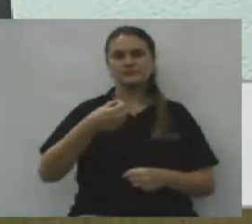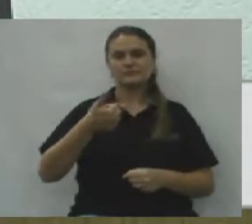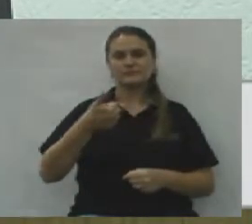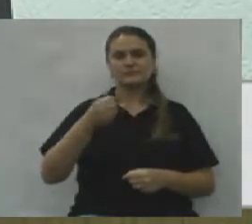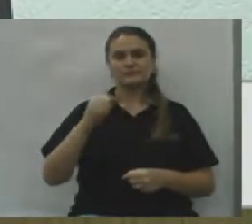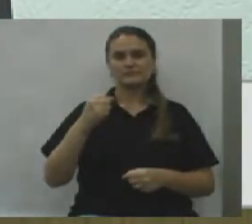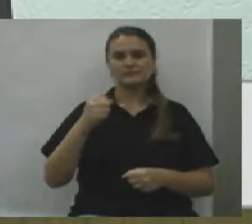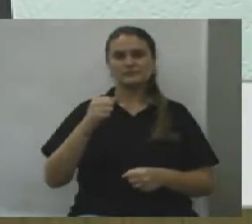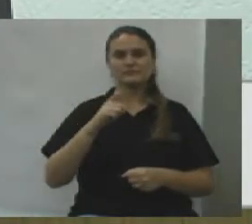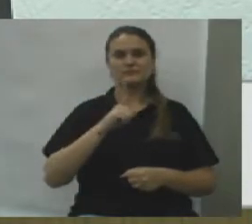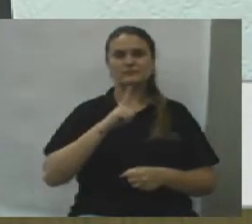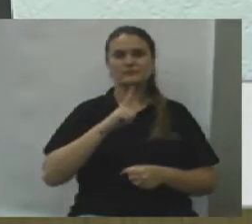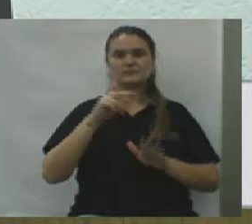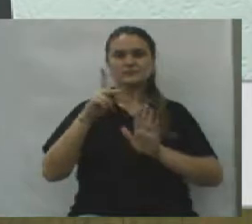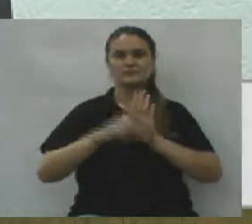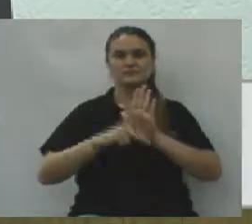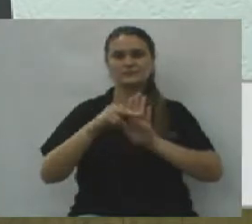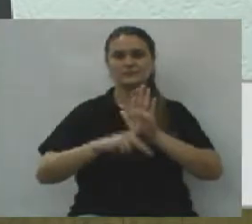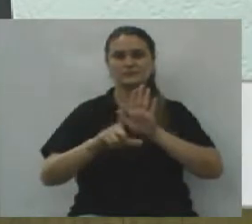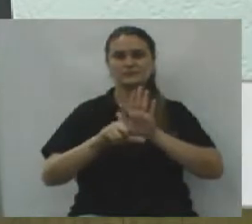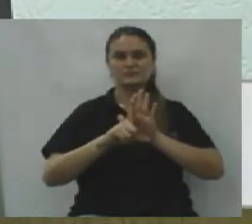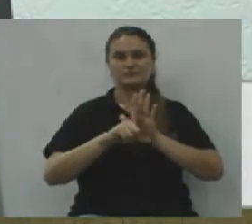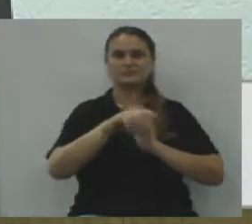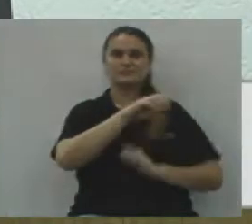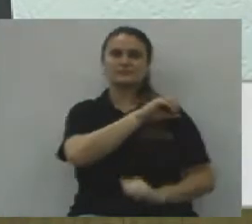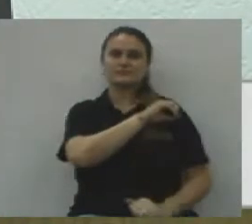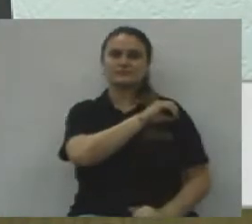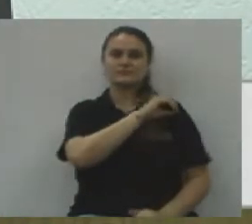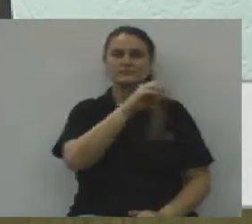267/2018, encaminhando o projeto de lei número